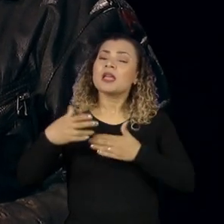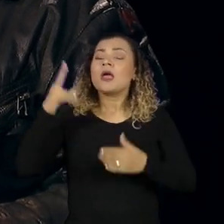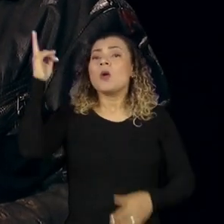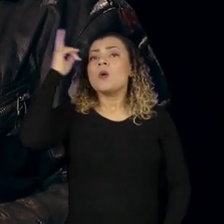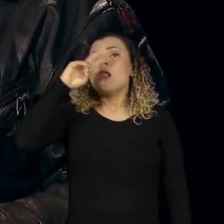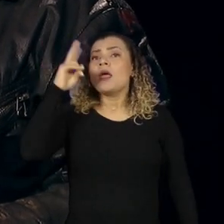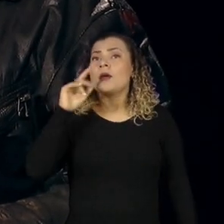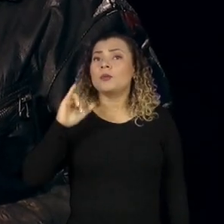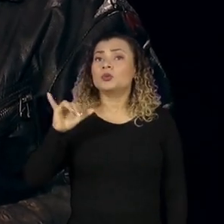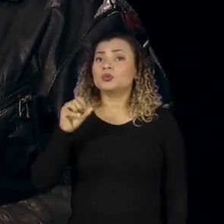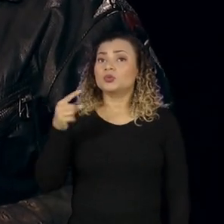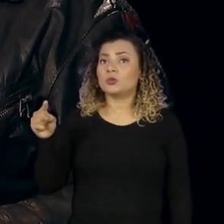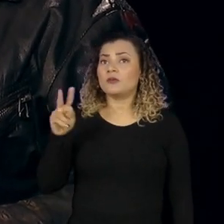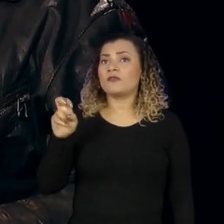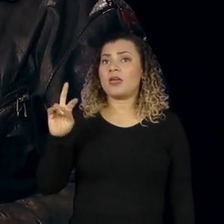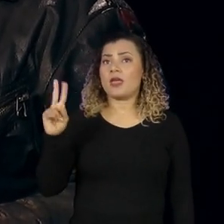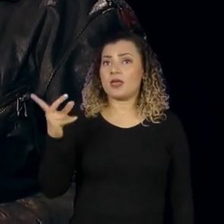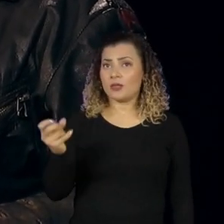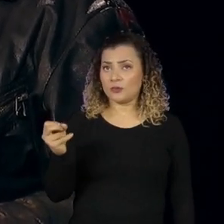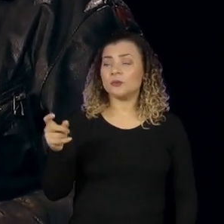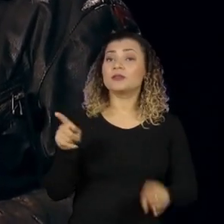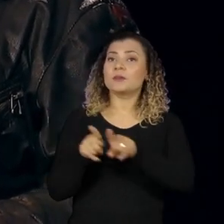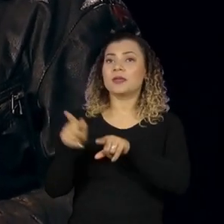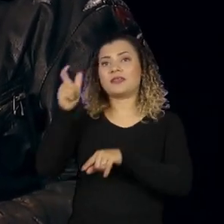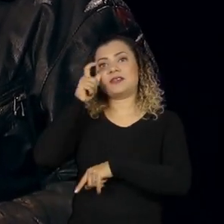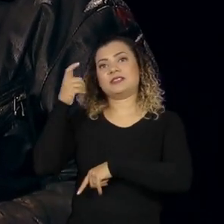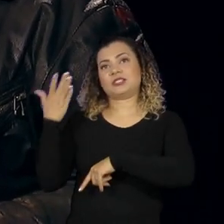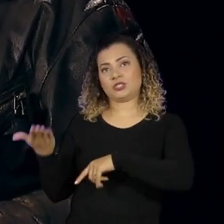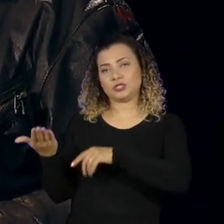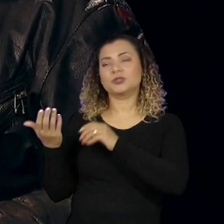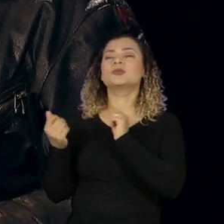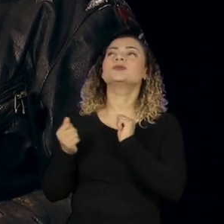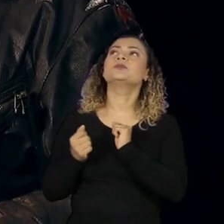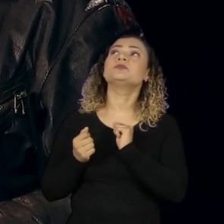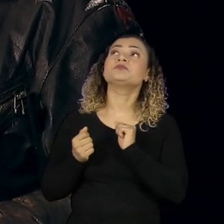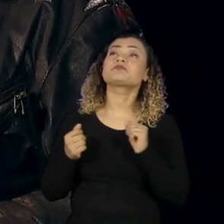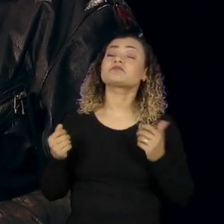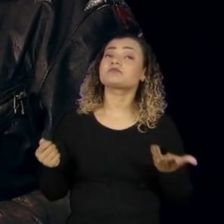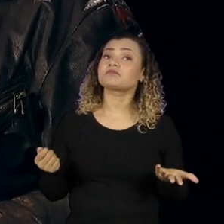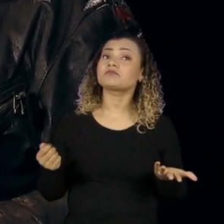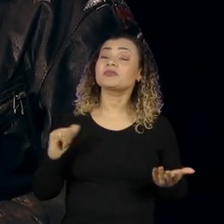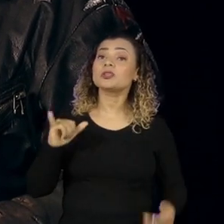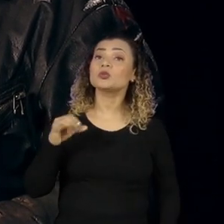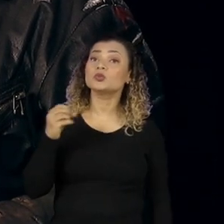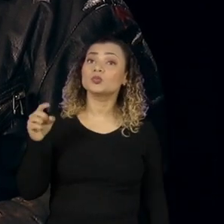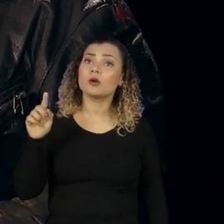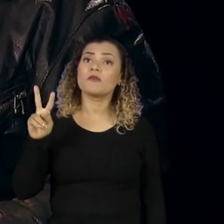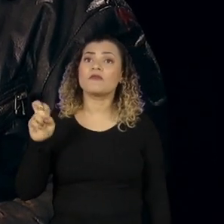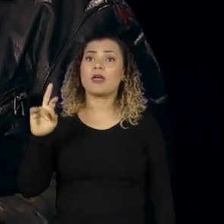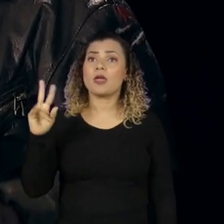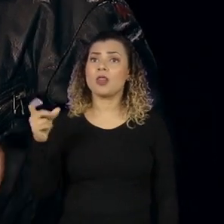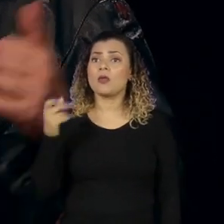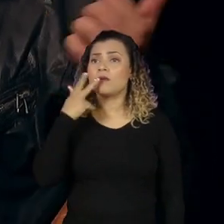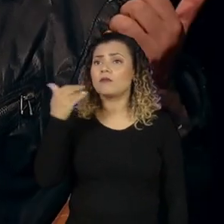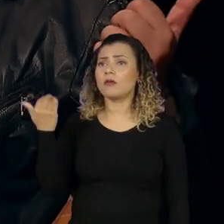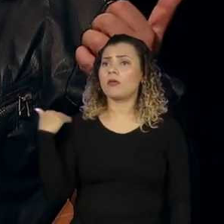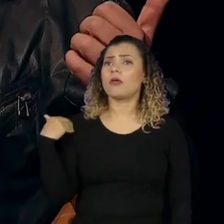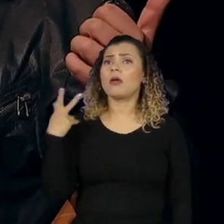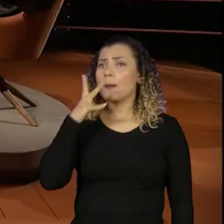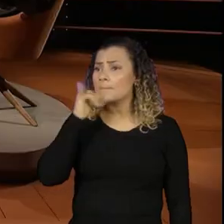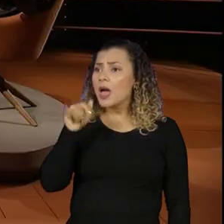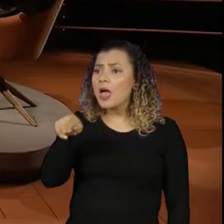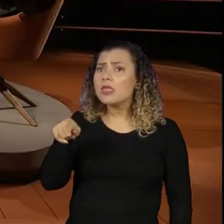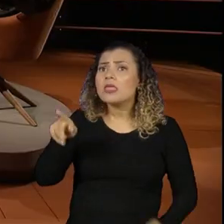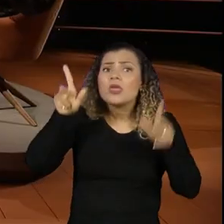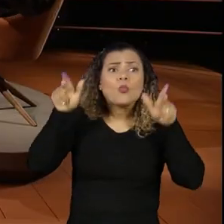que o João Velho, filho do Pereio, estava assistindo um dia. E o João Velho estava só assim, ô pai, olha o cara te